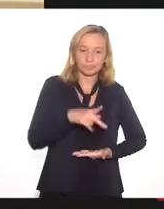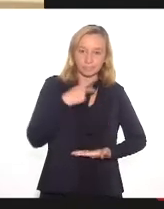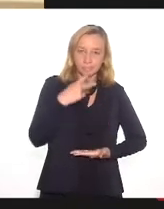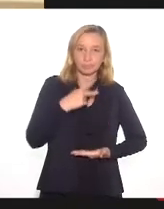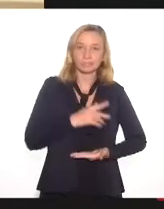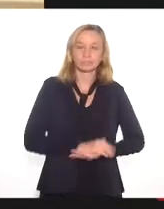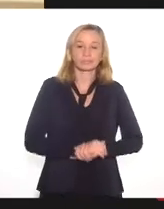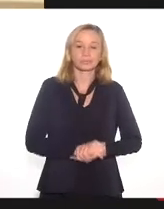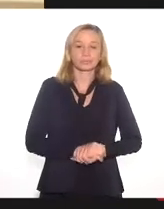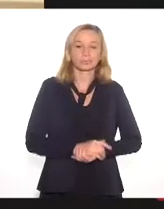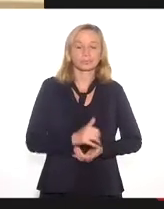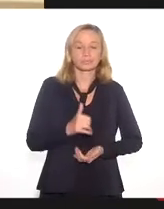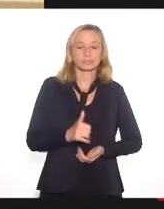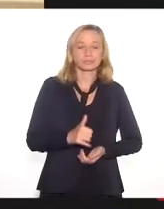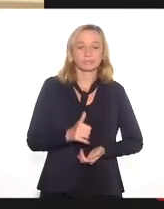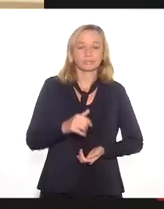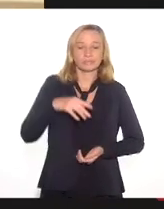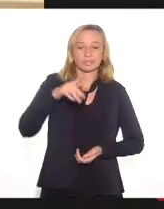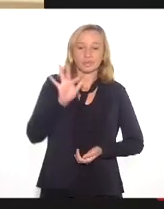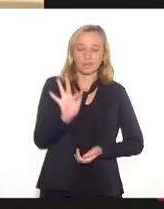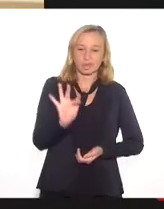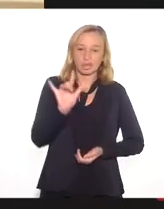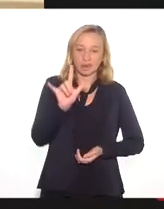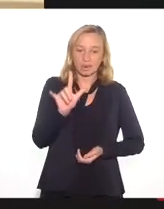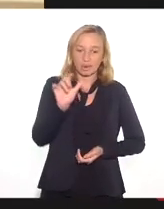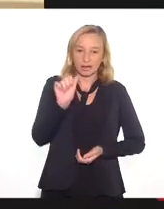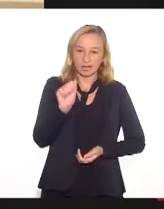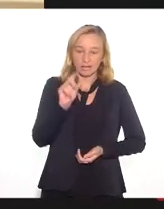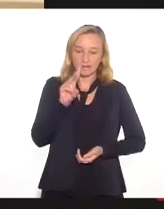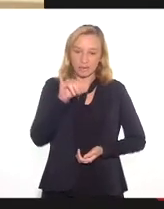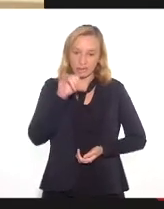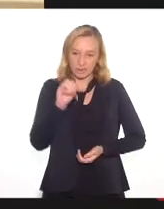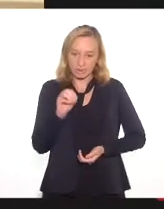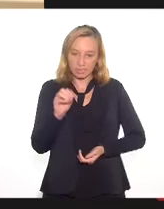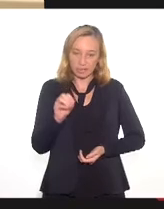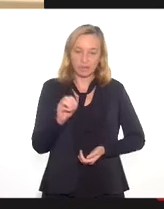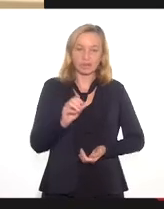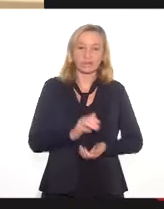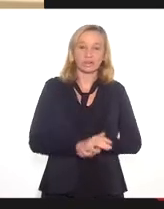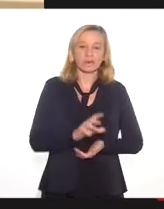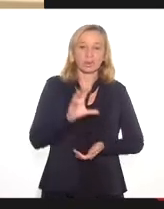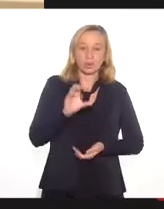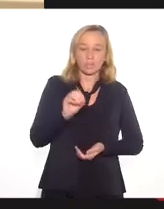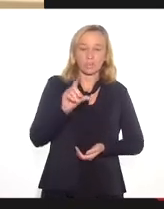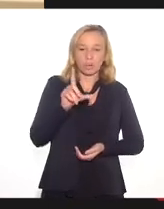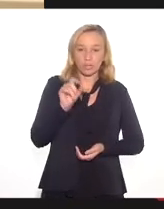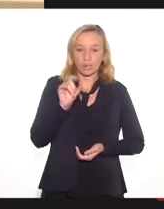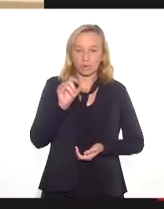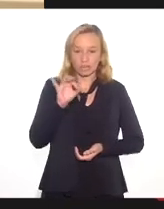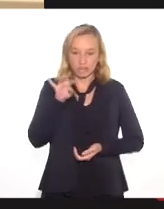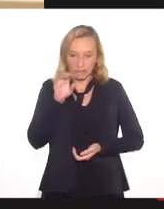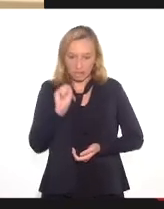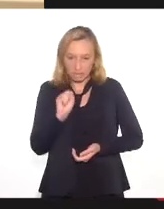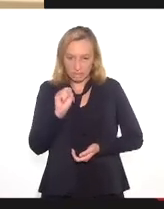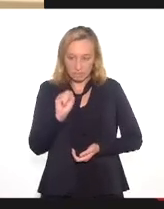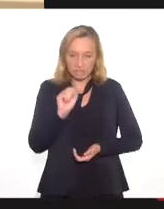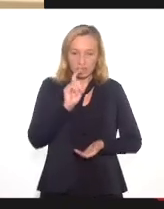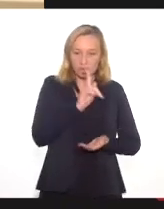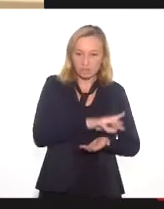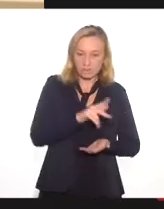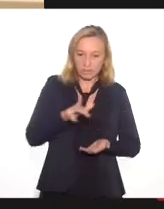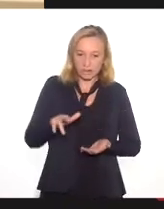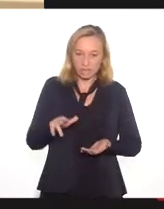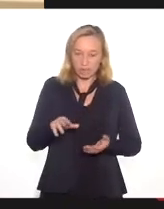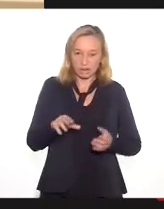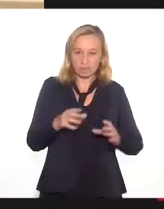a senhora Flávia Oliveira. Flávia Oliveira é colunista de diferentes veículos,